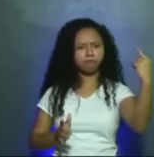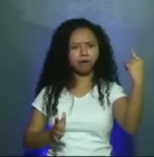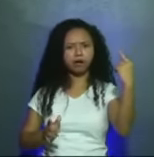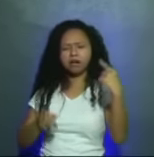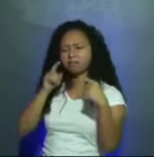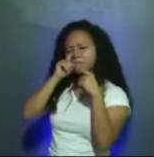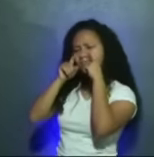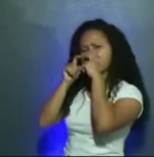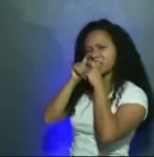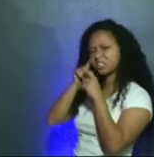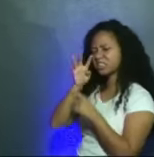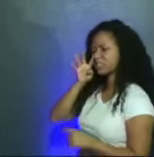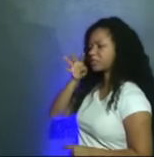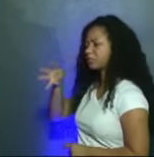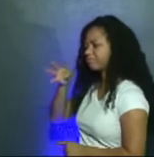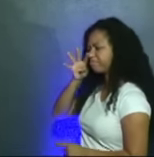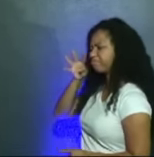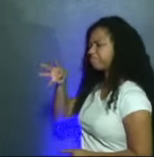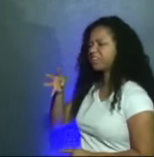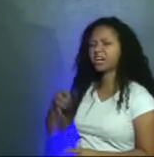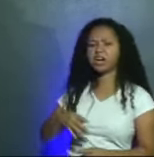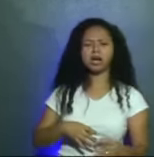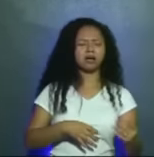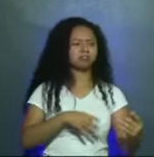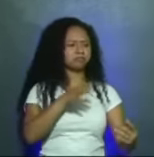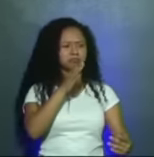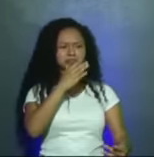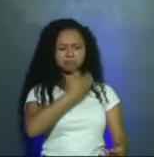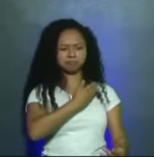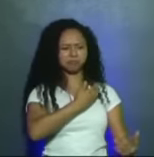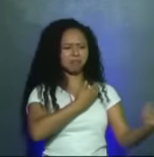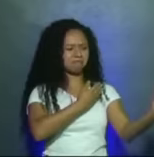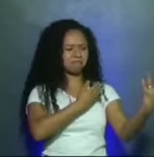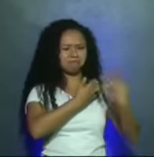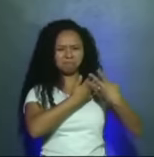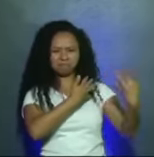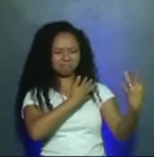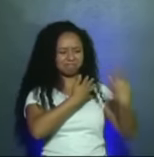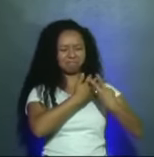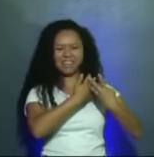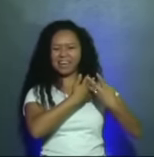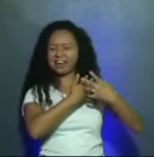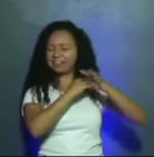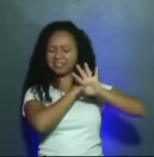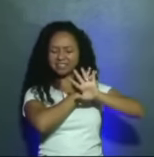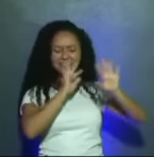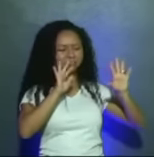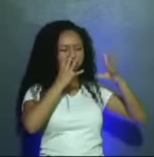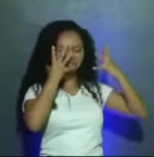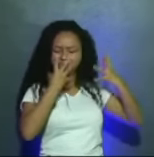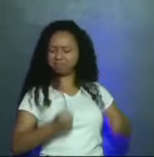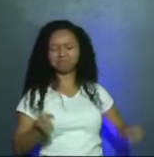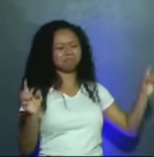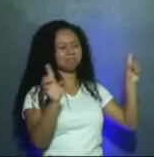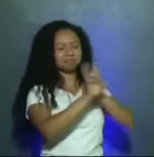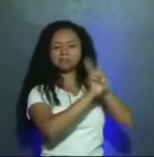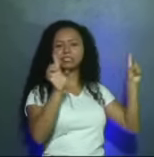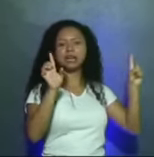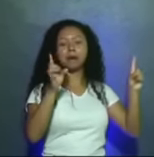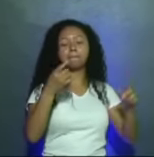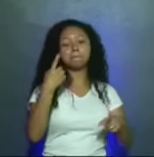que você está sentindo, sabe que é do inimigo. E não aceita, porque não há condenação para aqueles que estão em Cristo